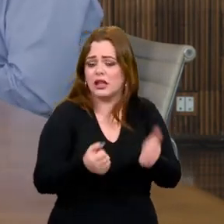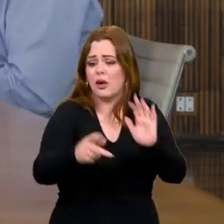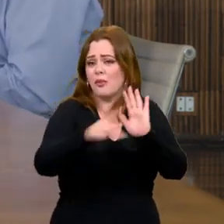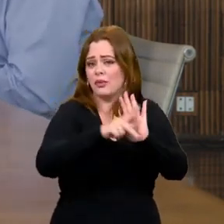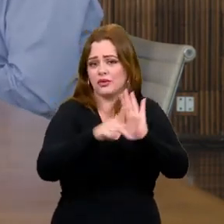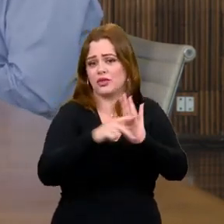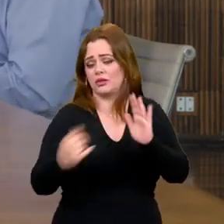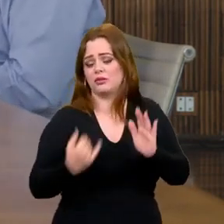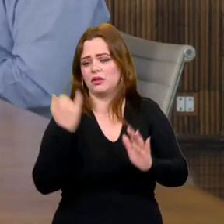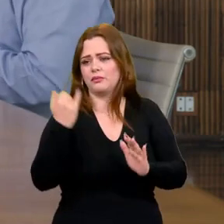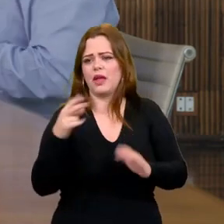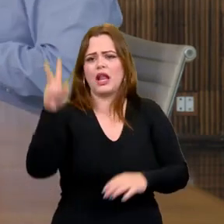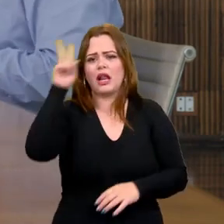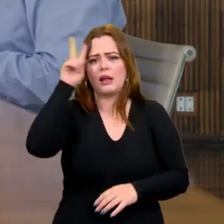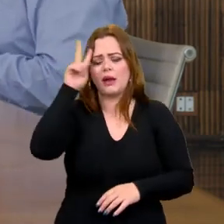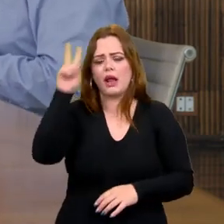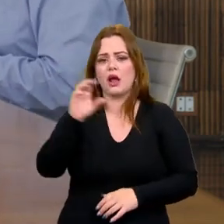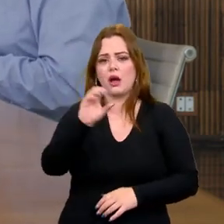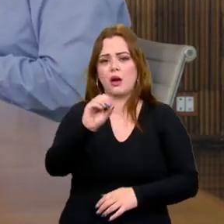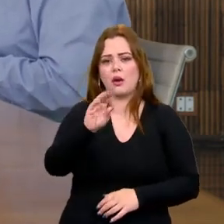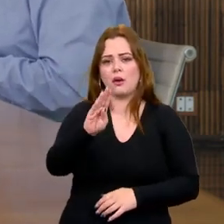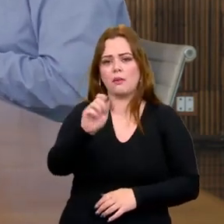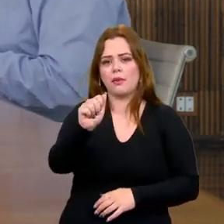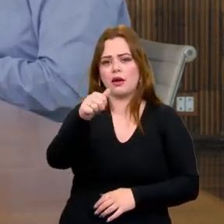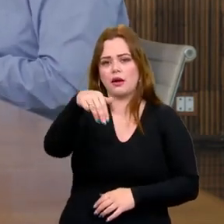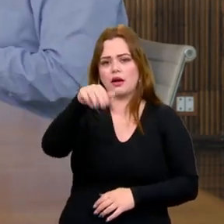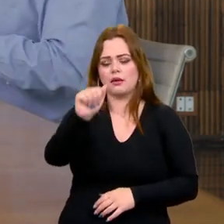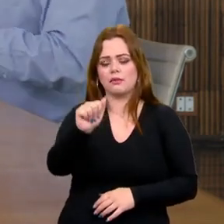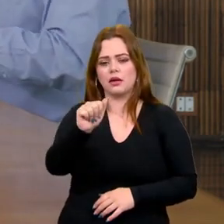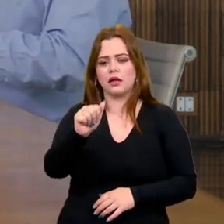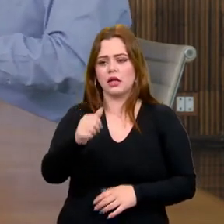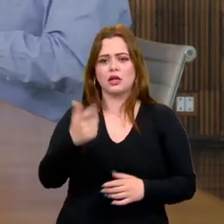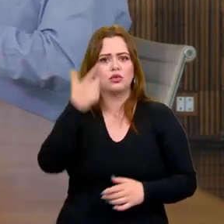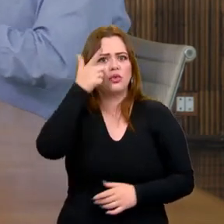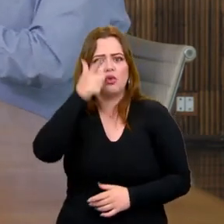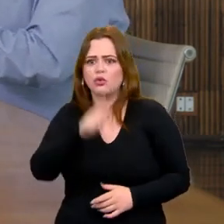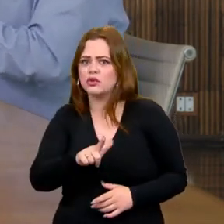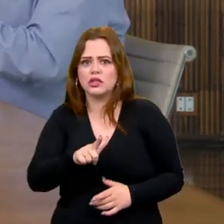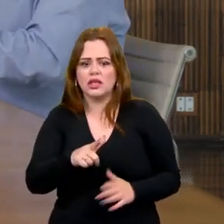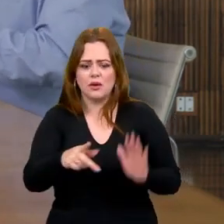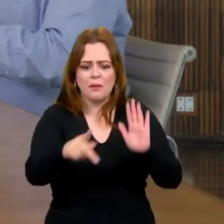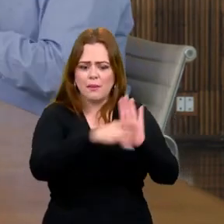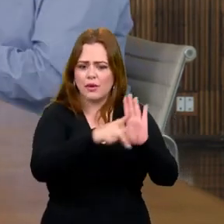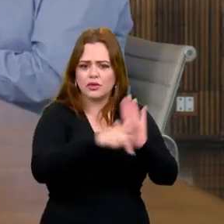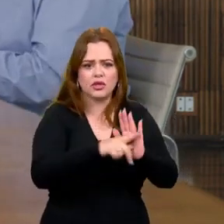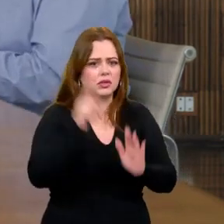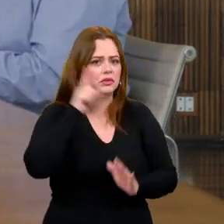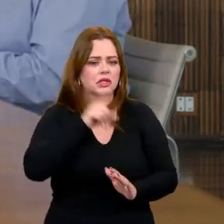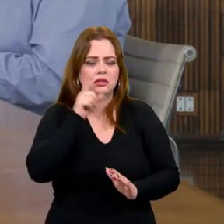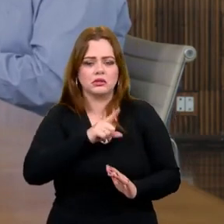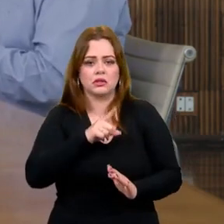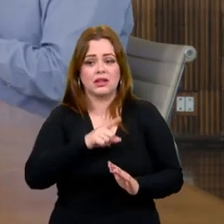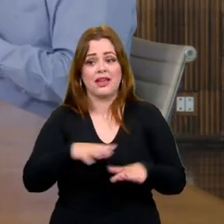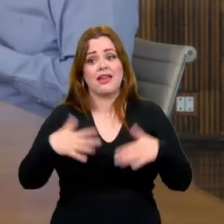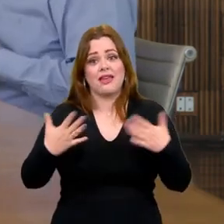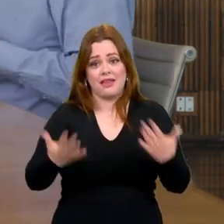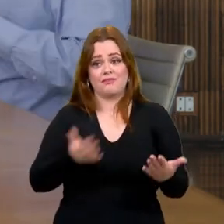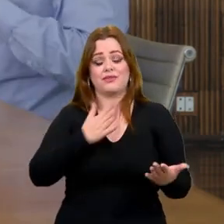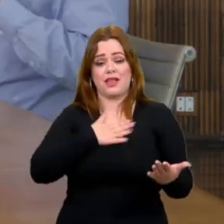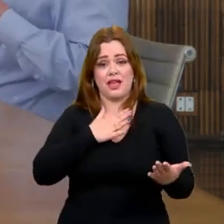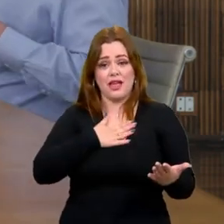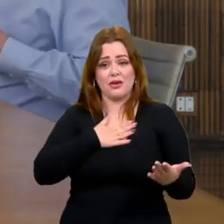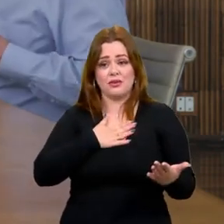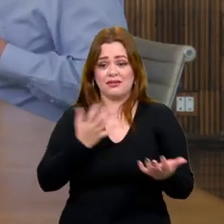nos Estados Unidos então eu tenho pressa Eu tenho pressa e essa pressa Eu costumo passar para os meus ministros Eu